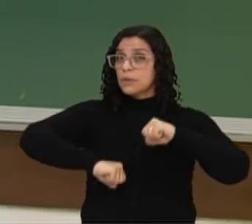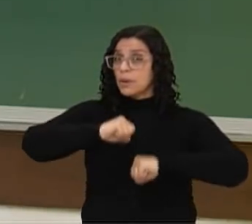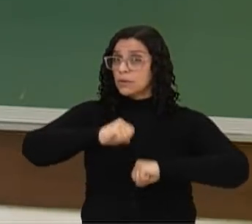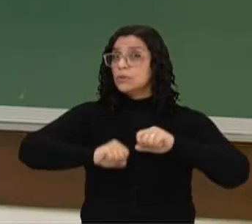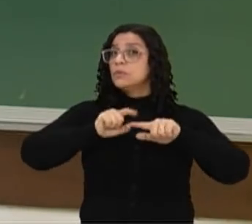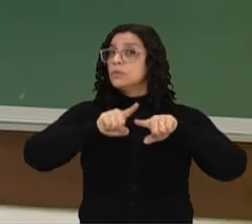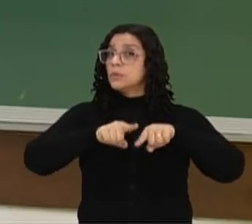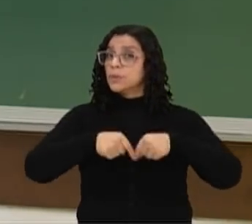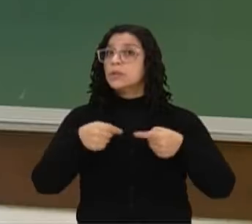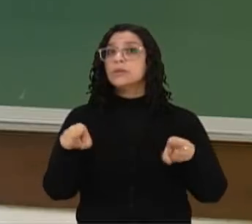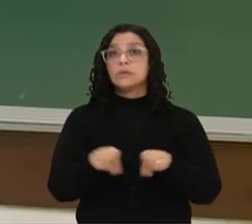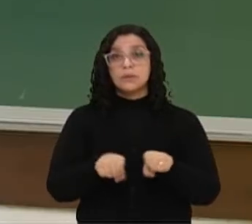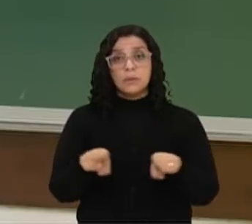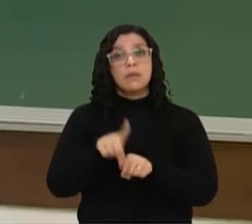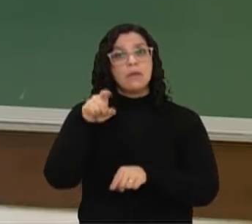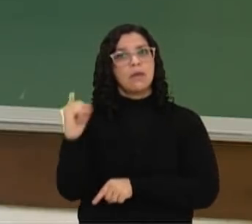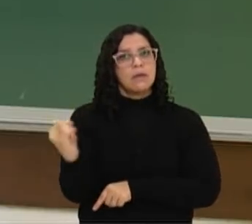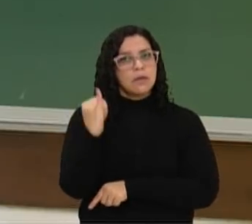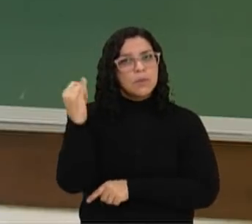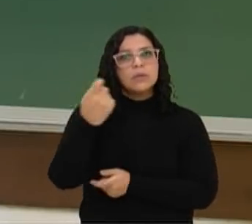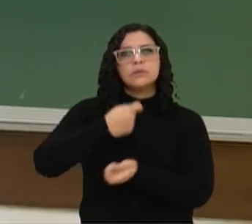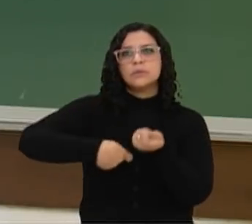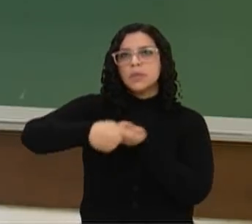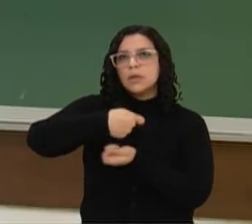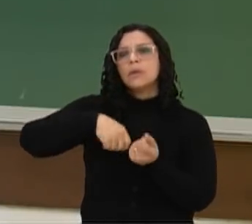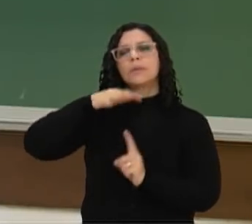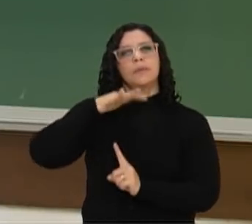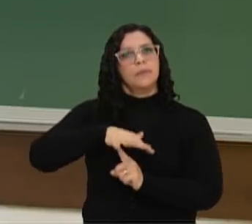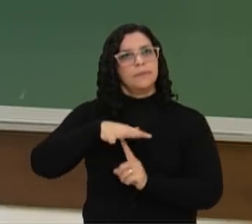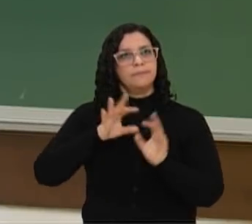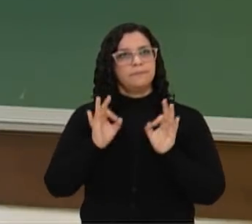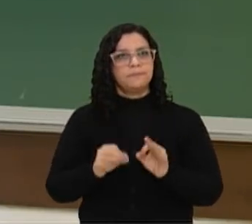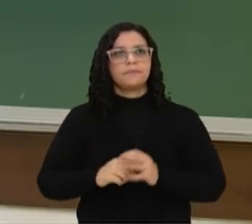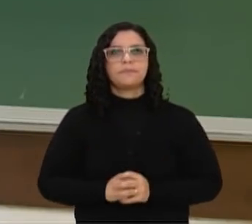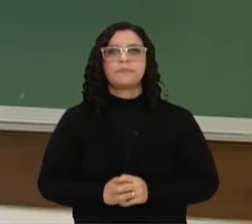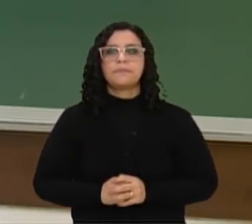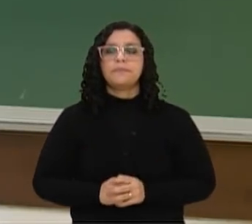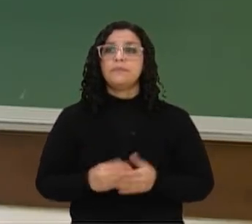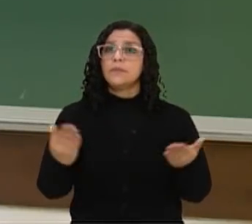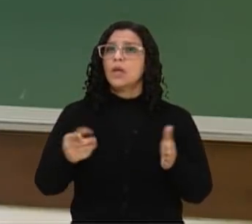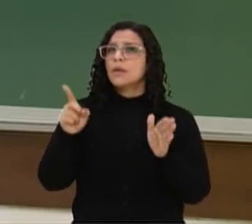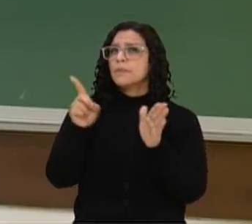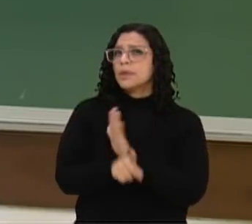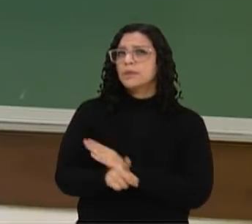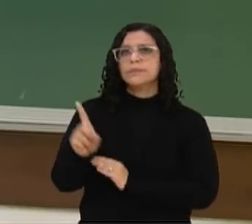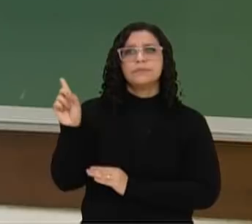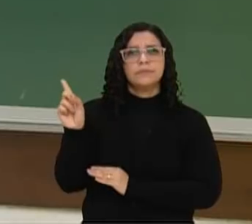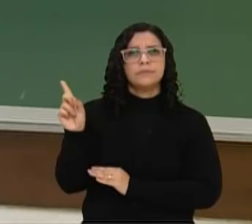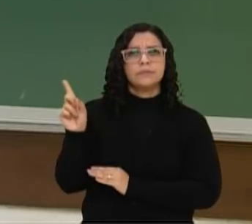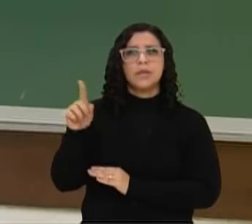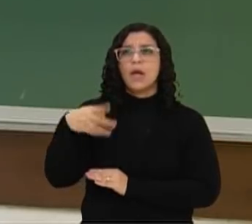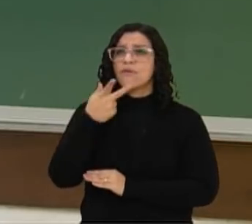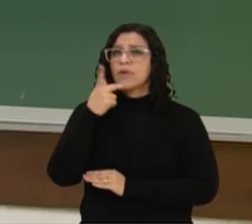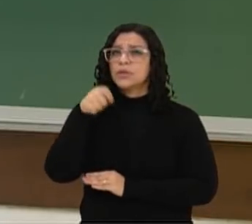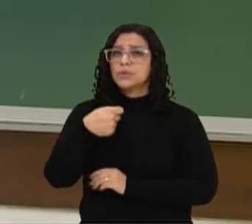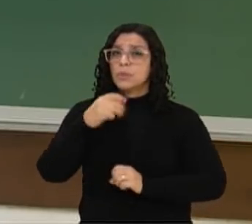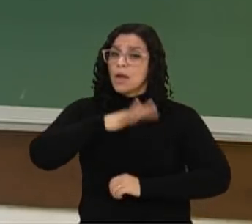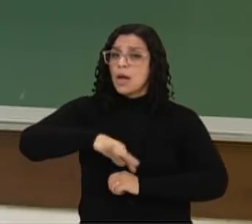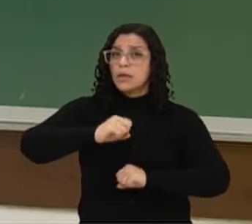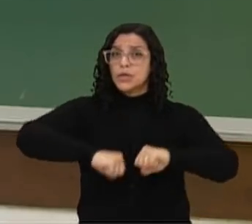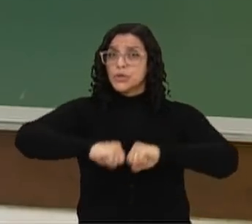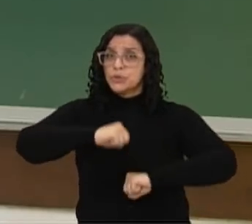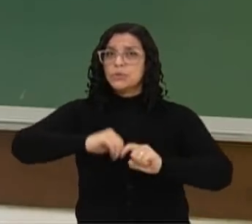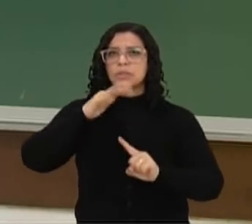portanto, também é importante para o Paraná, certo? Perguntinha ali. Sobre o setor industrial